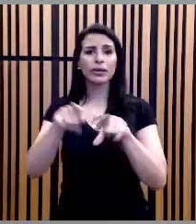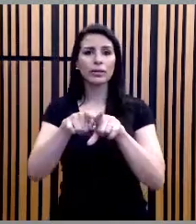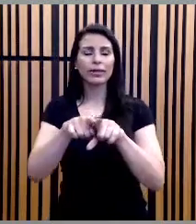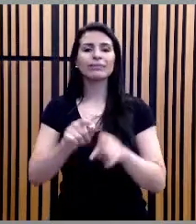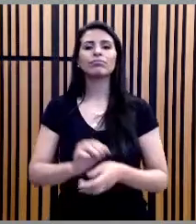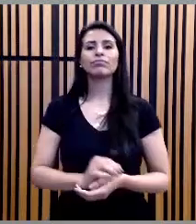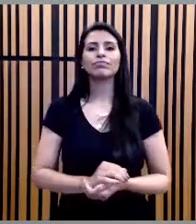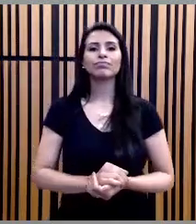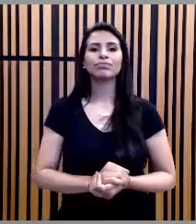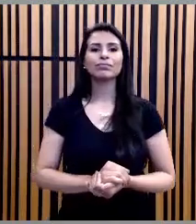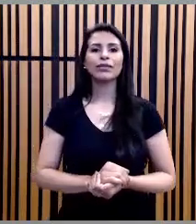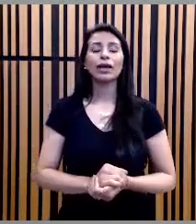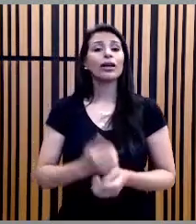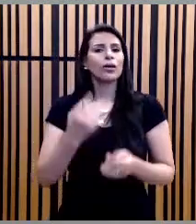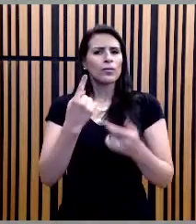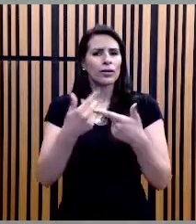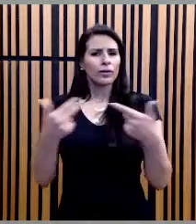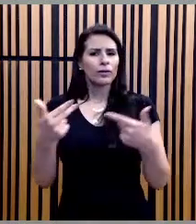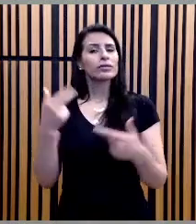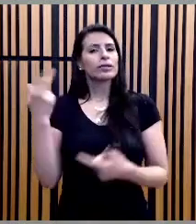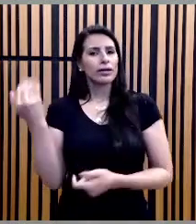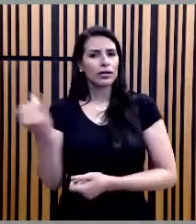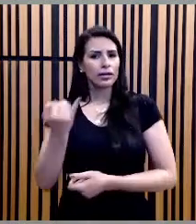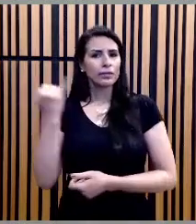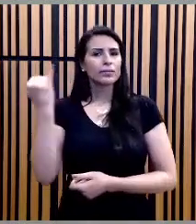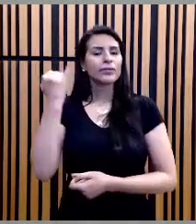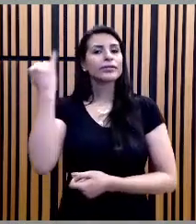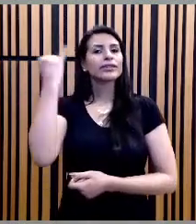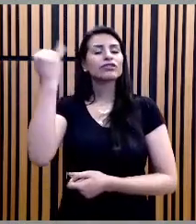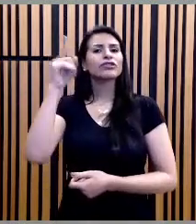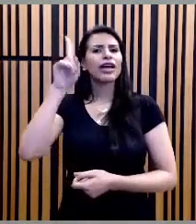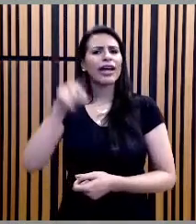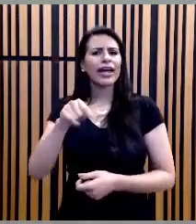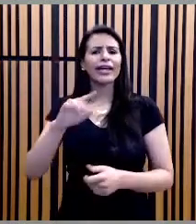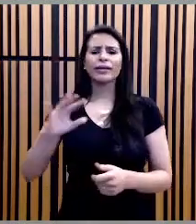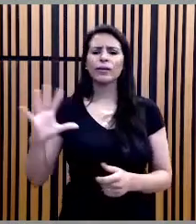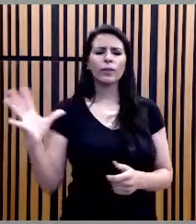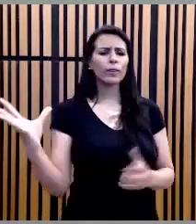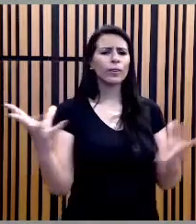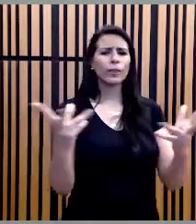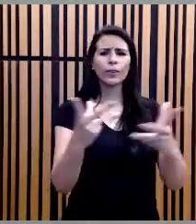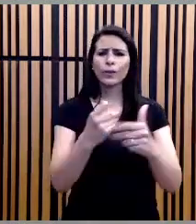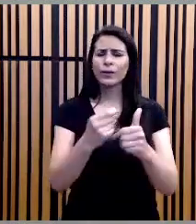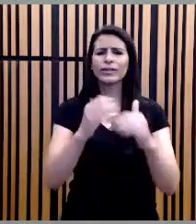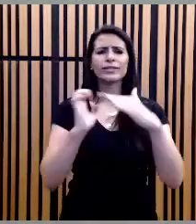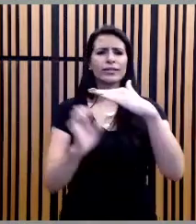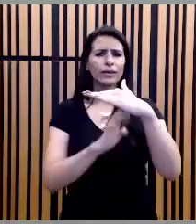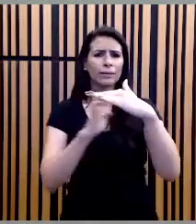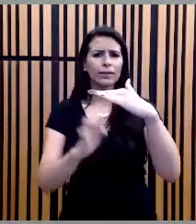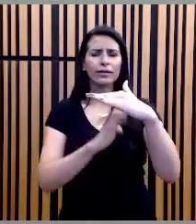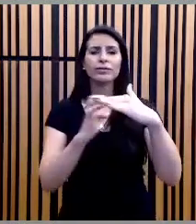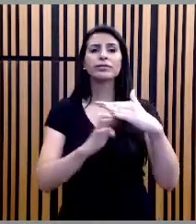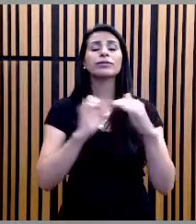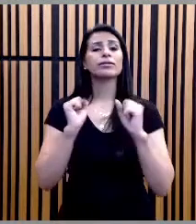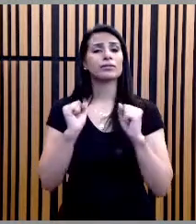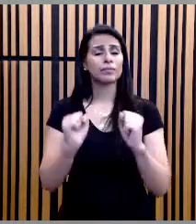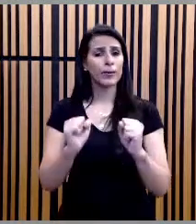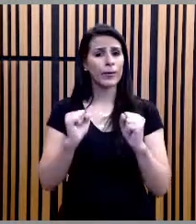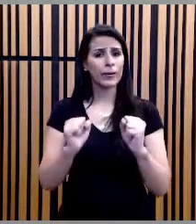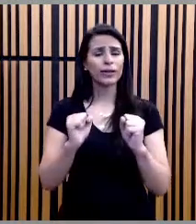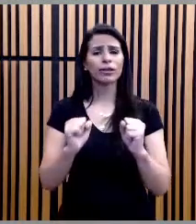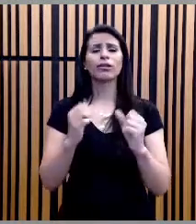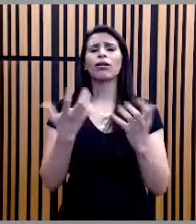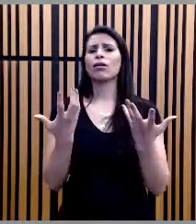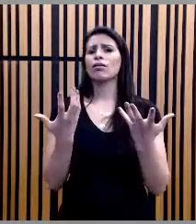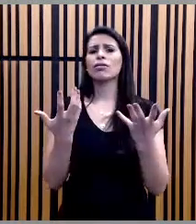pessoal, uma coisa importante aí, é que todas as empresas, elas podem entrar, enfim,